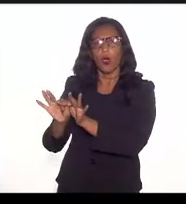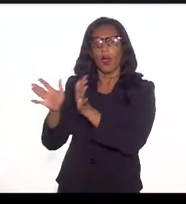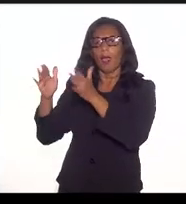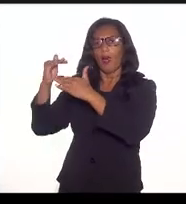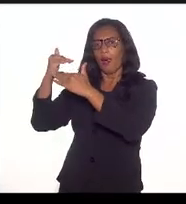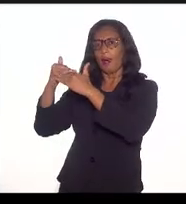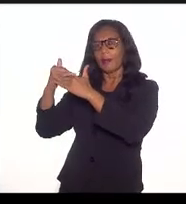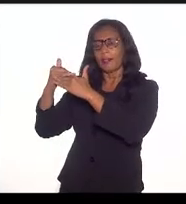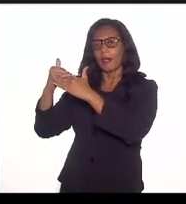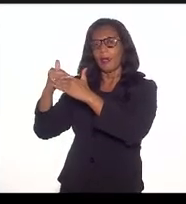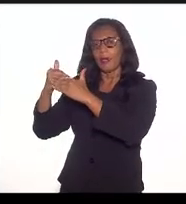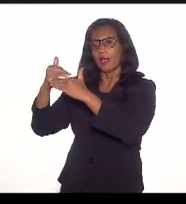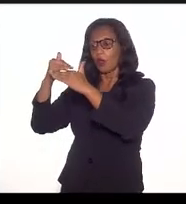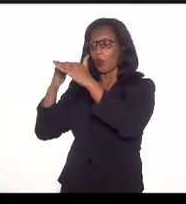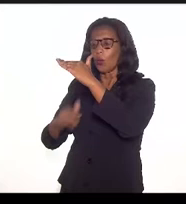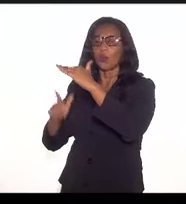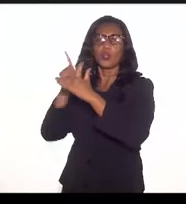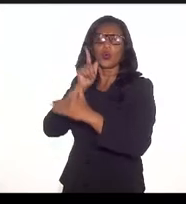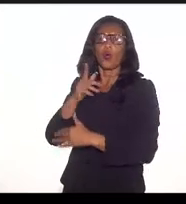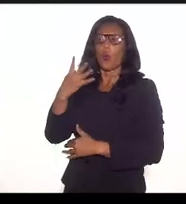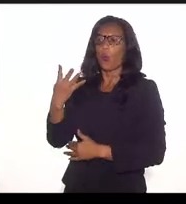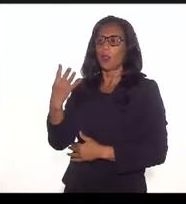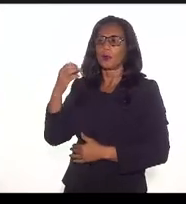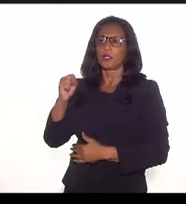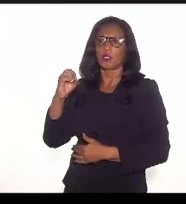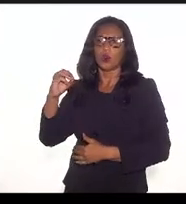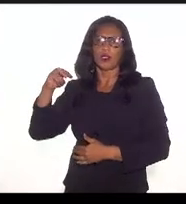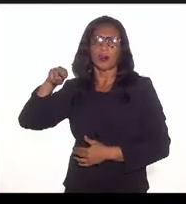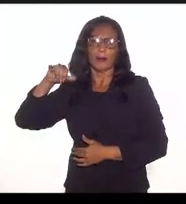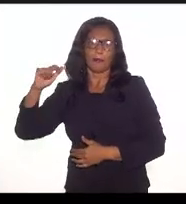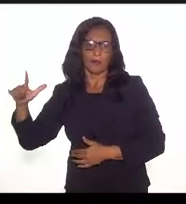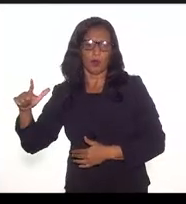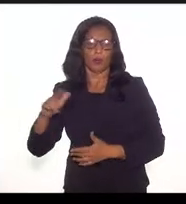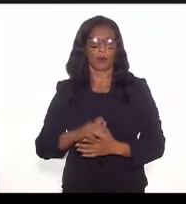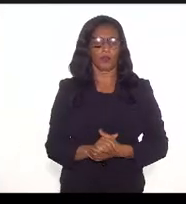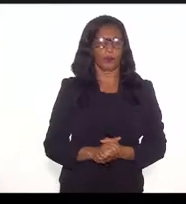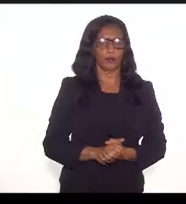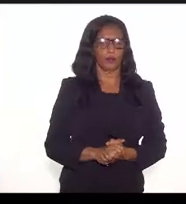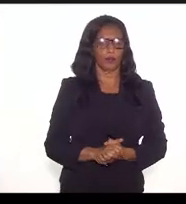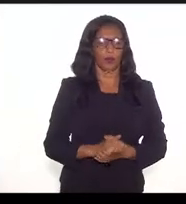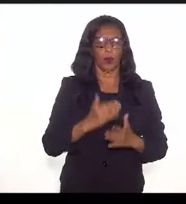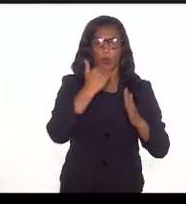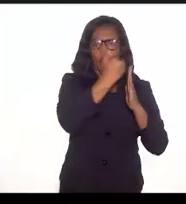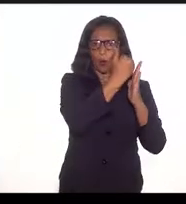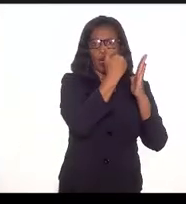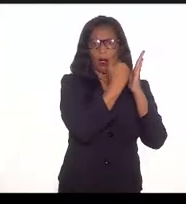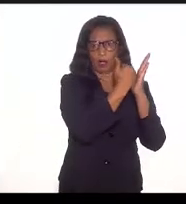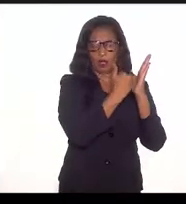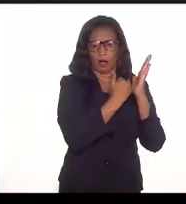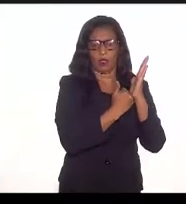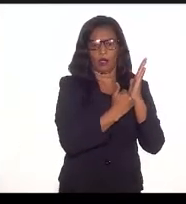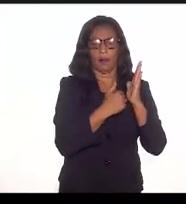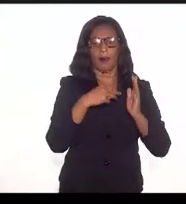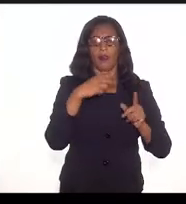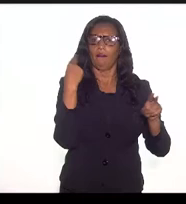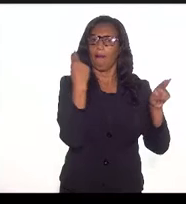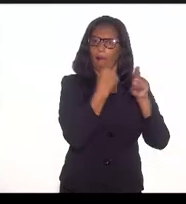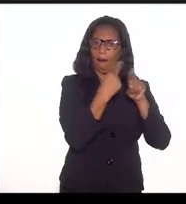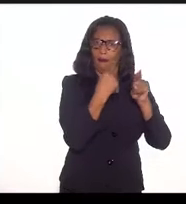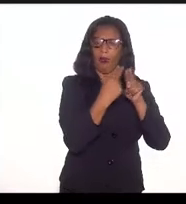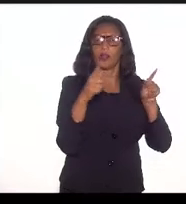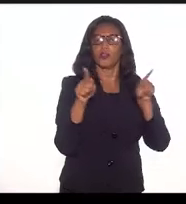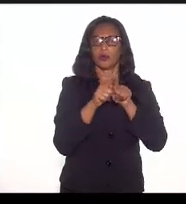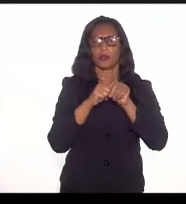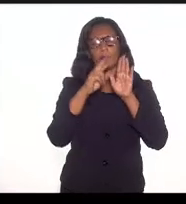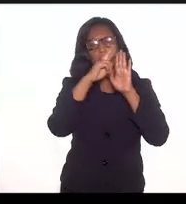empresário que fatura até 480 mil reais. O FEMPO é a mesma regra. O microcrédito da Caixa também é a mesma